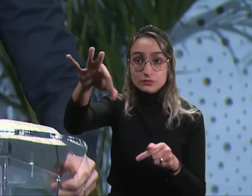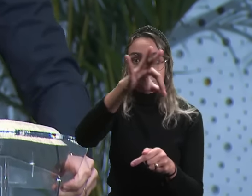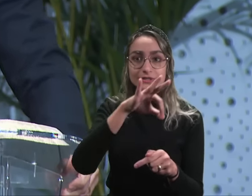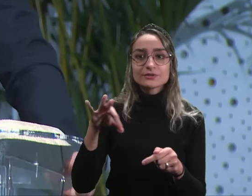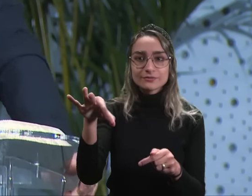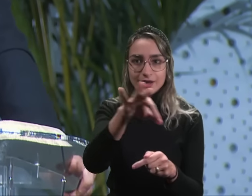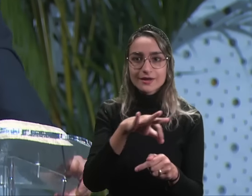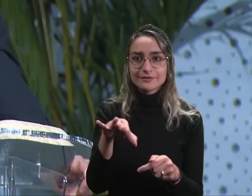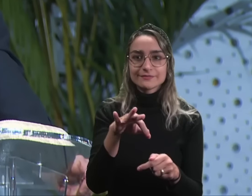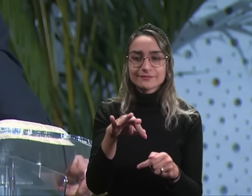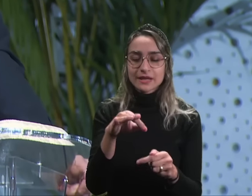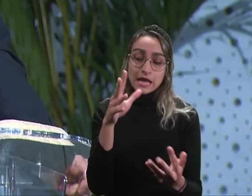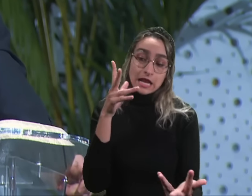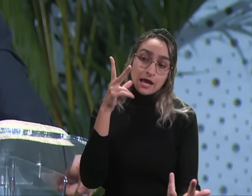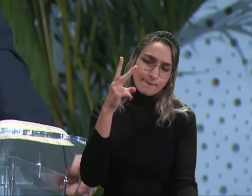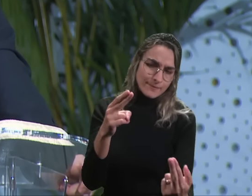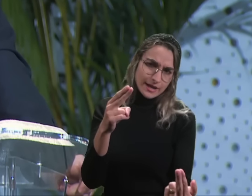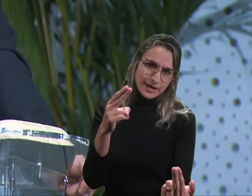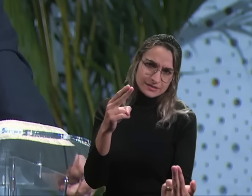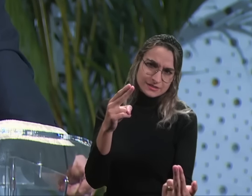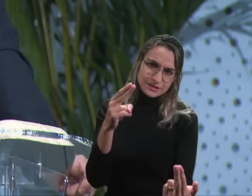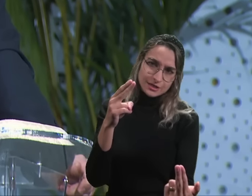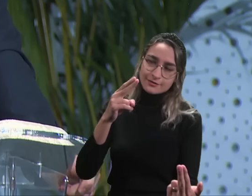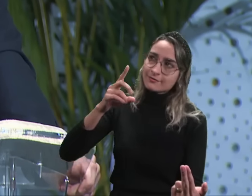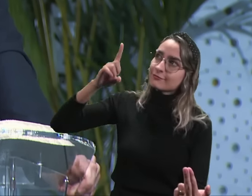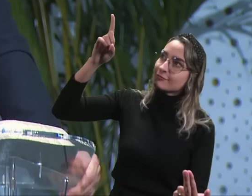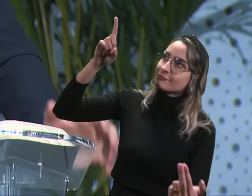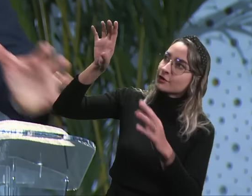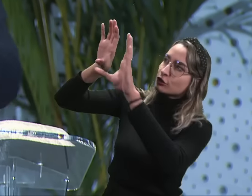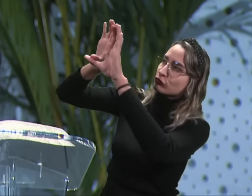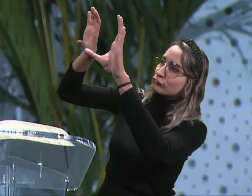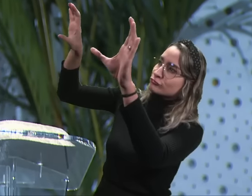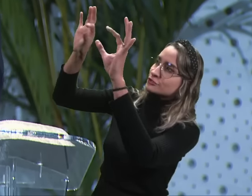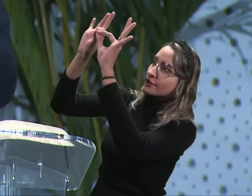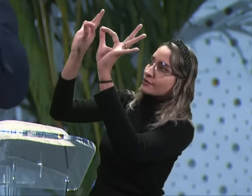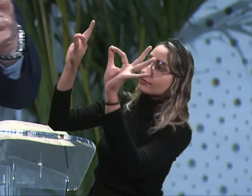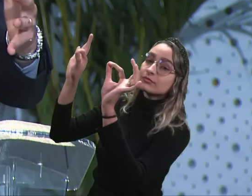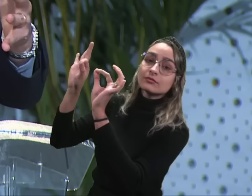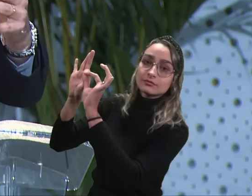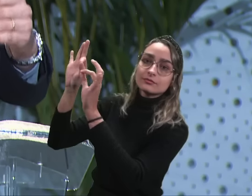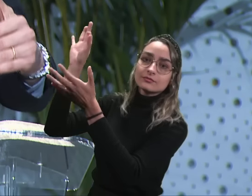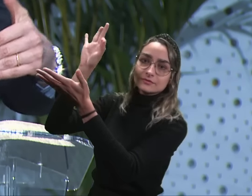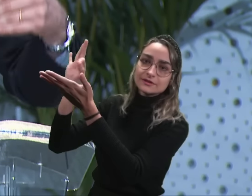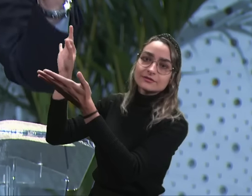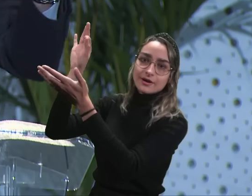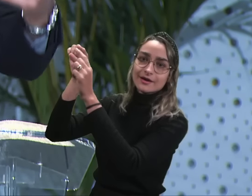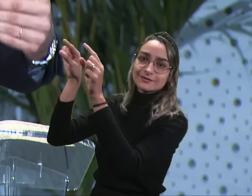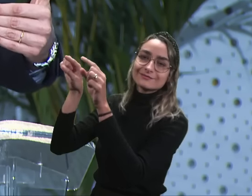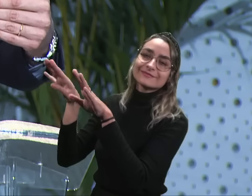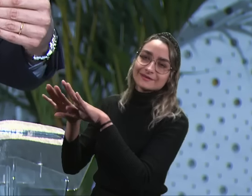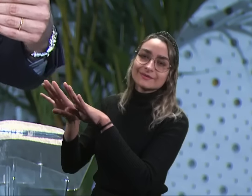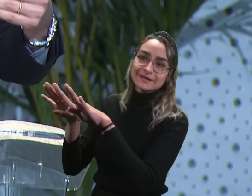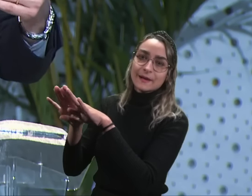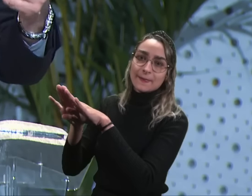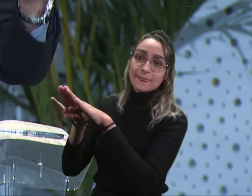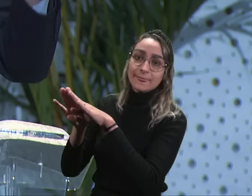Santuário Celestial veja neste modelo de Santuário que Deus revela a